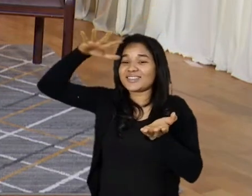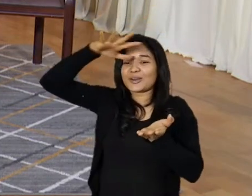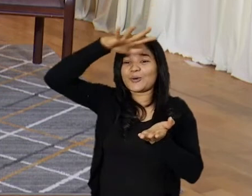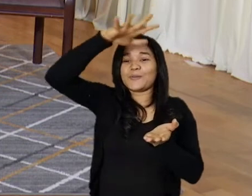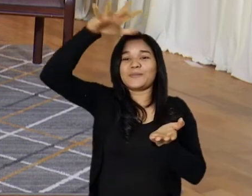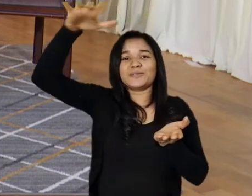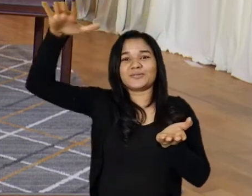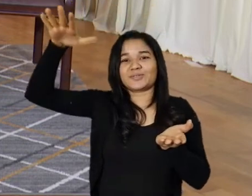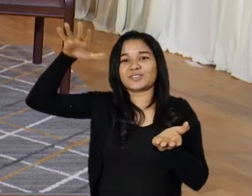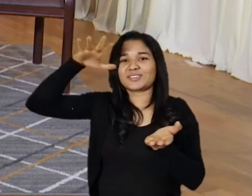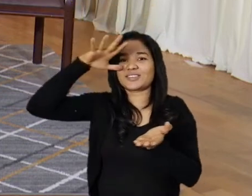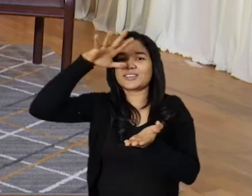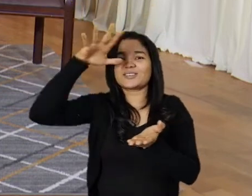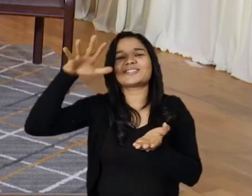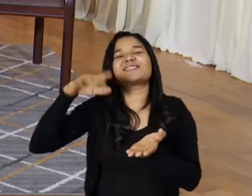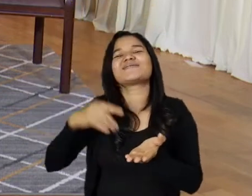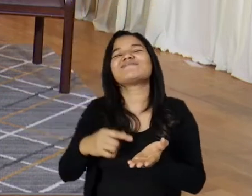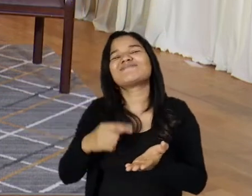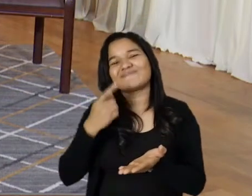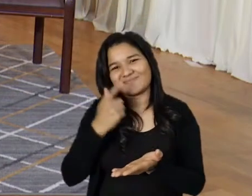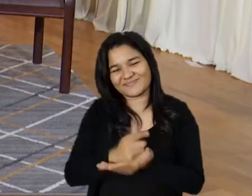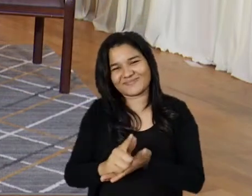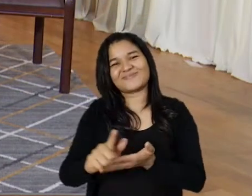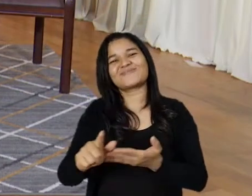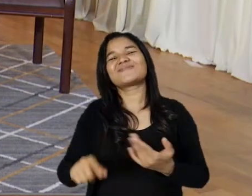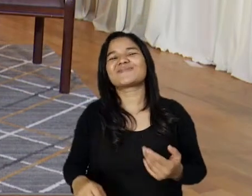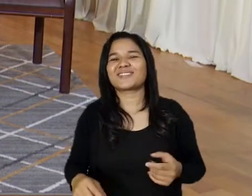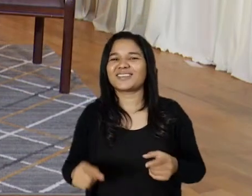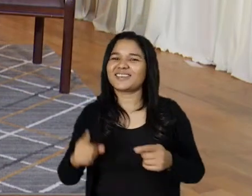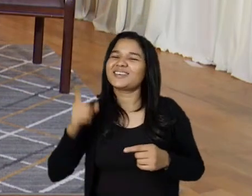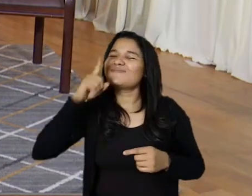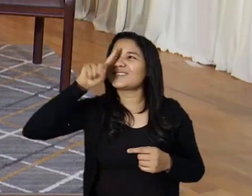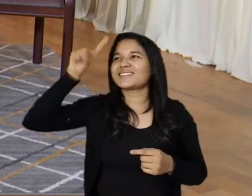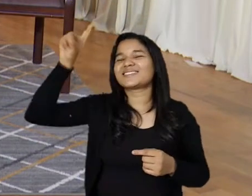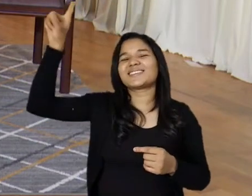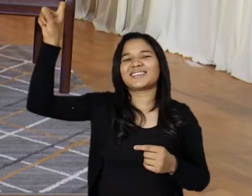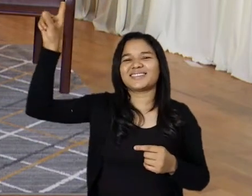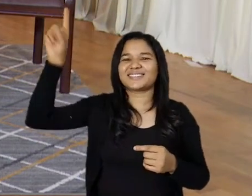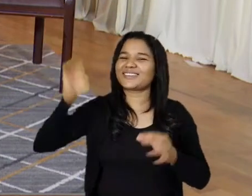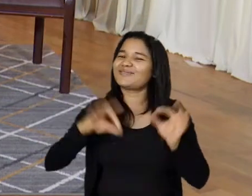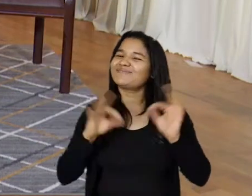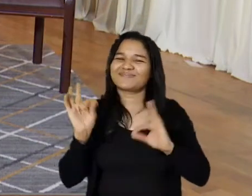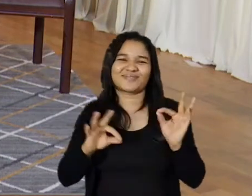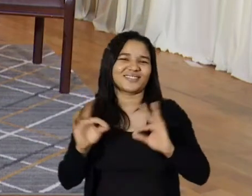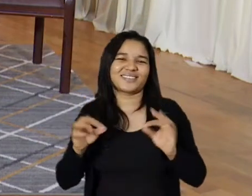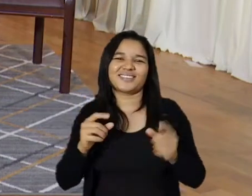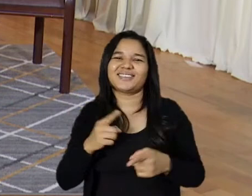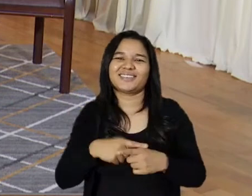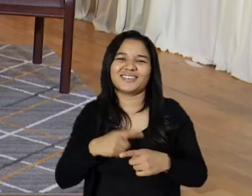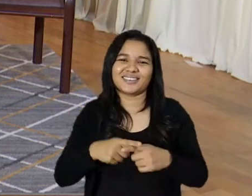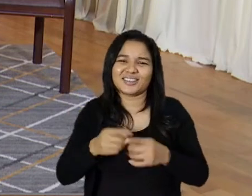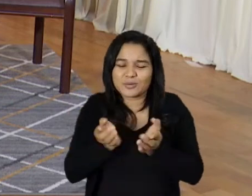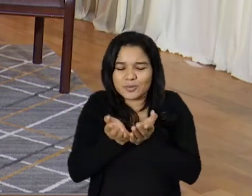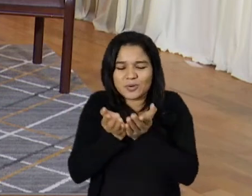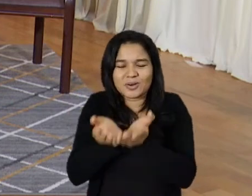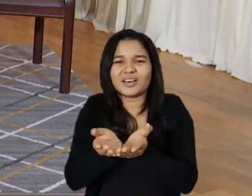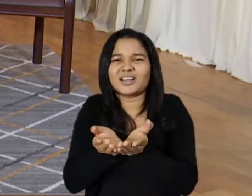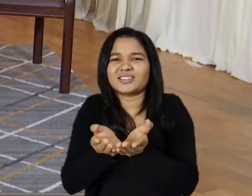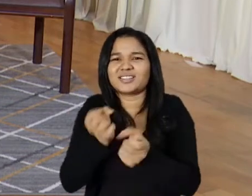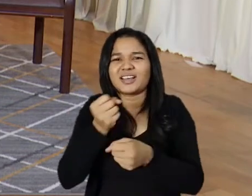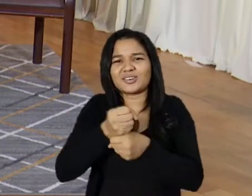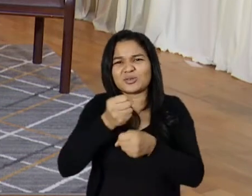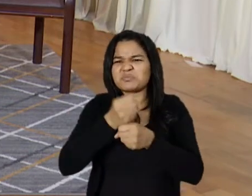posso dizer que é engenharia divina, porque como uma arca de tal proporção, com apenas uma entrada de luz,